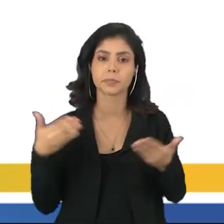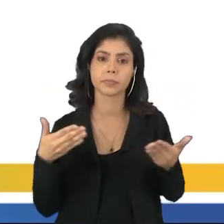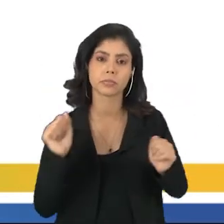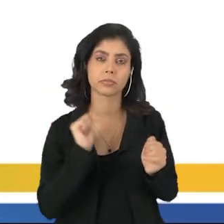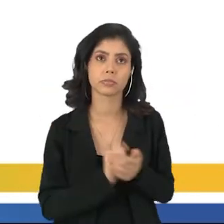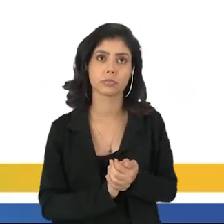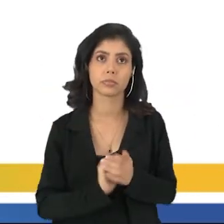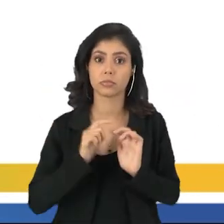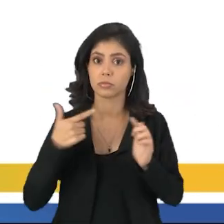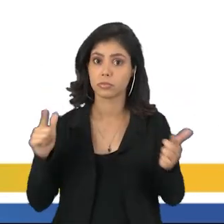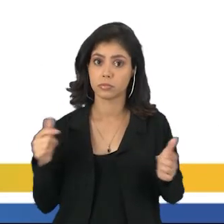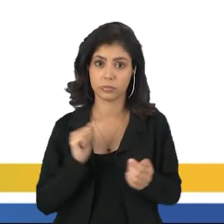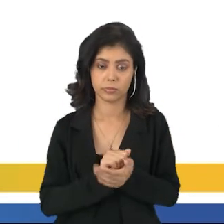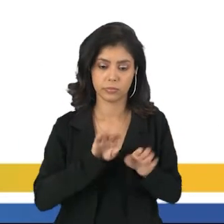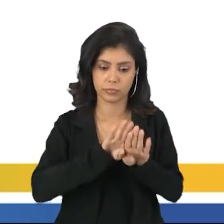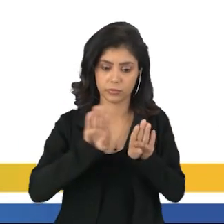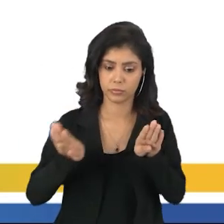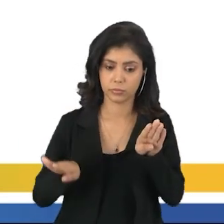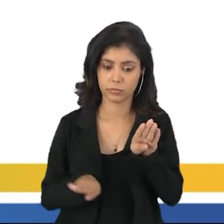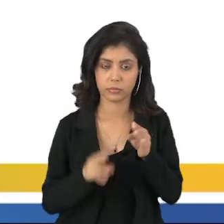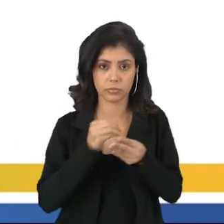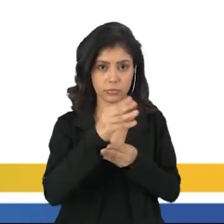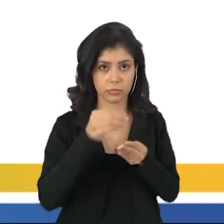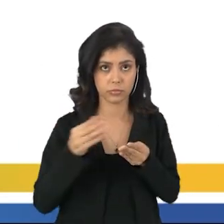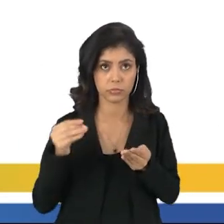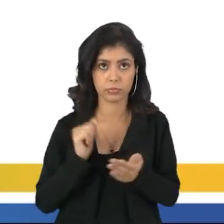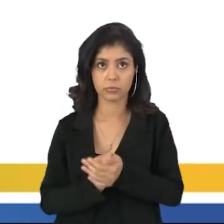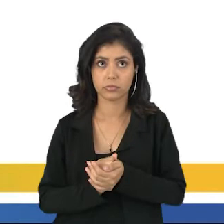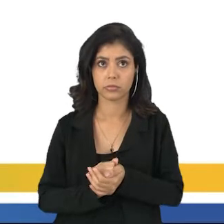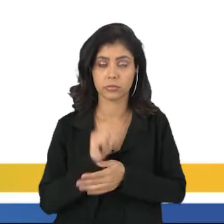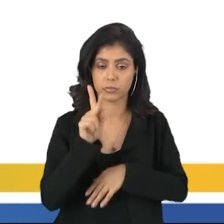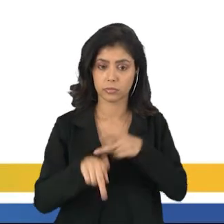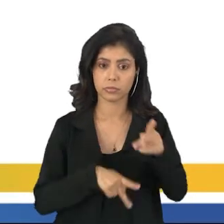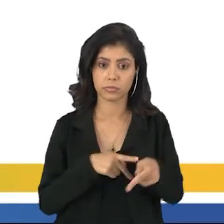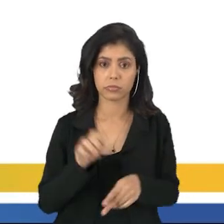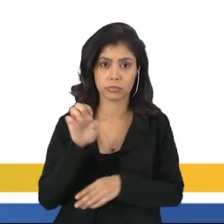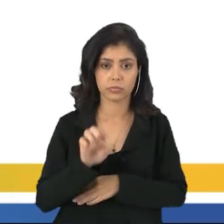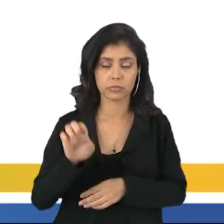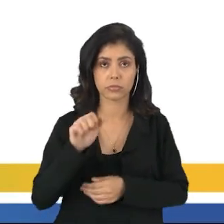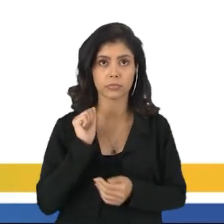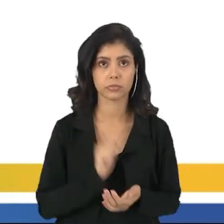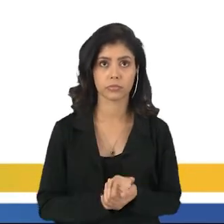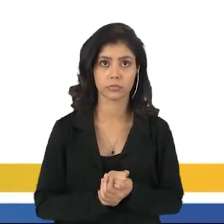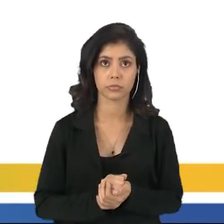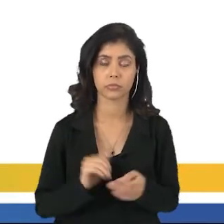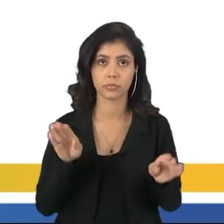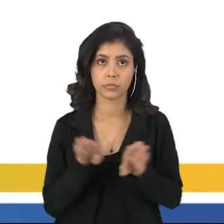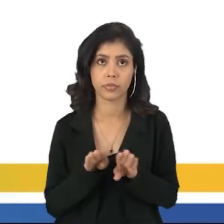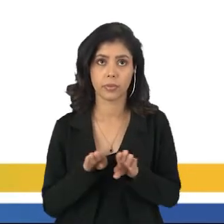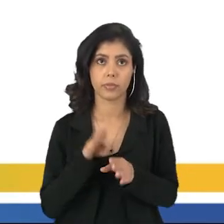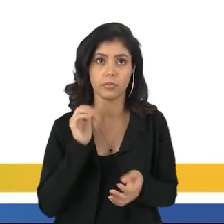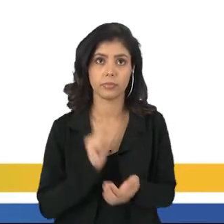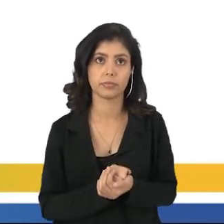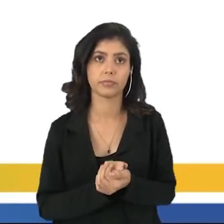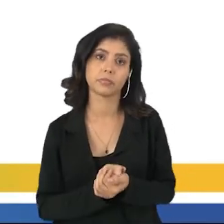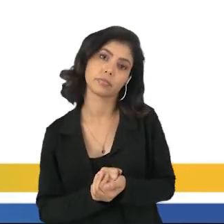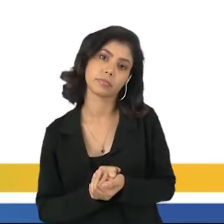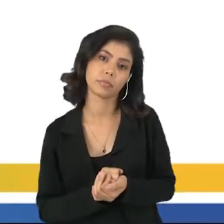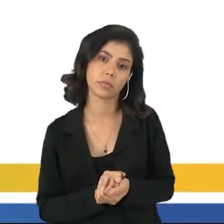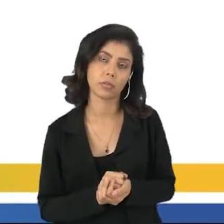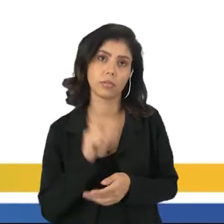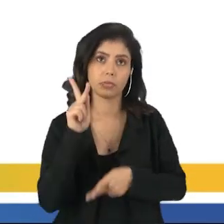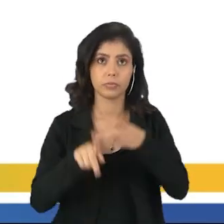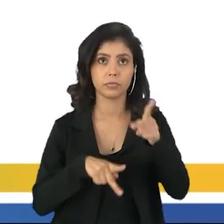com 14%. Atualmente, há uma grande desigualdade na distribuição da população europeia